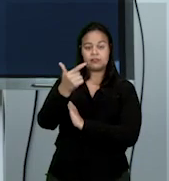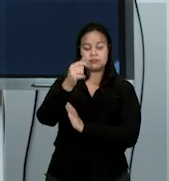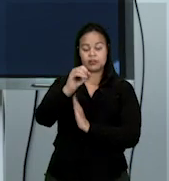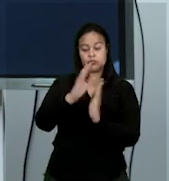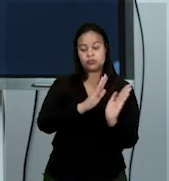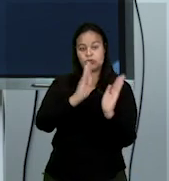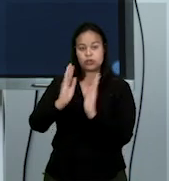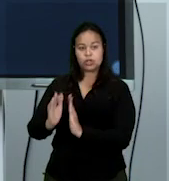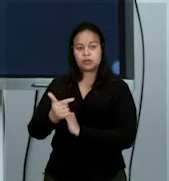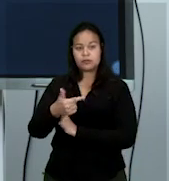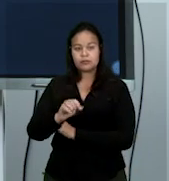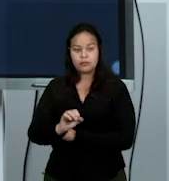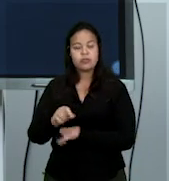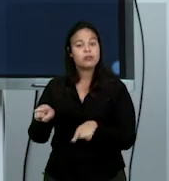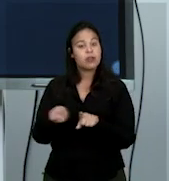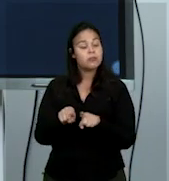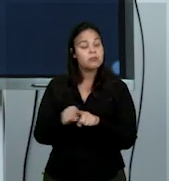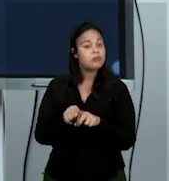20.